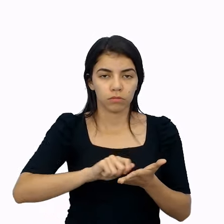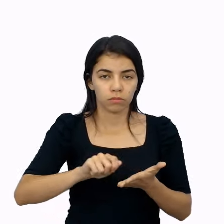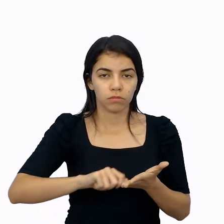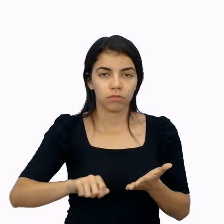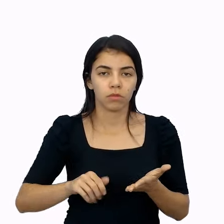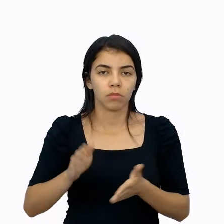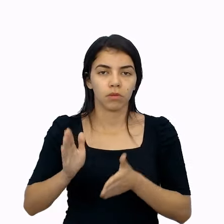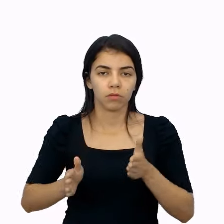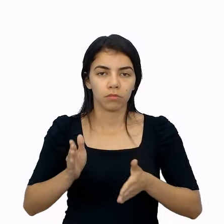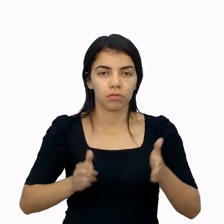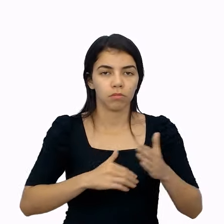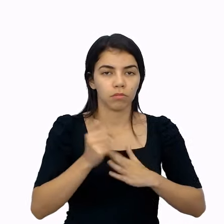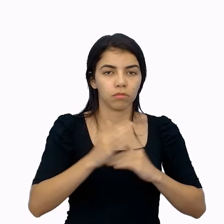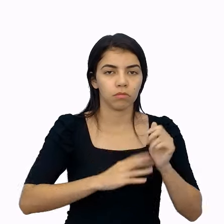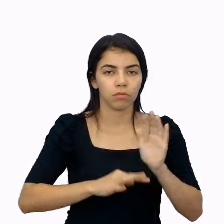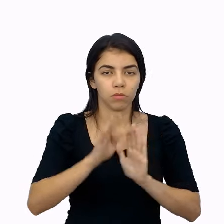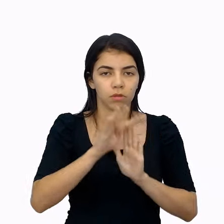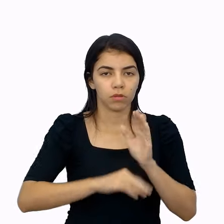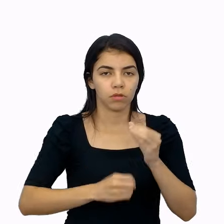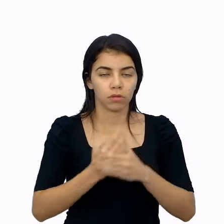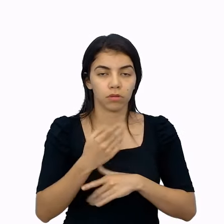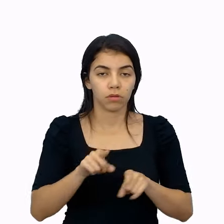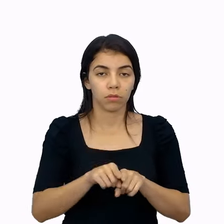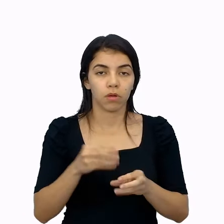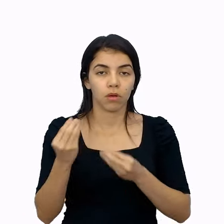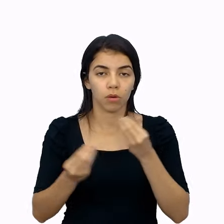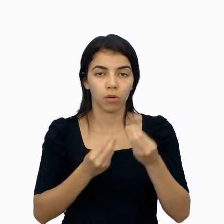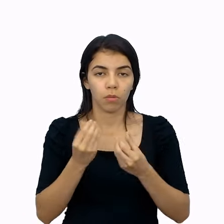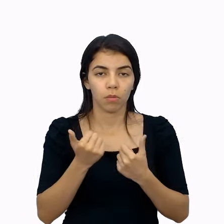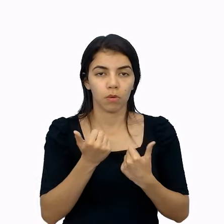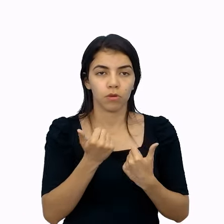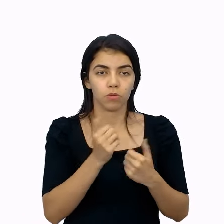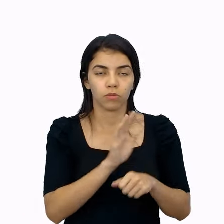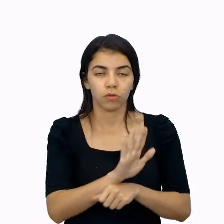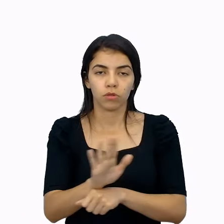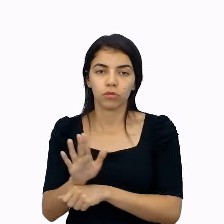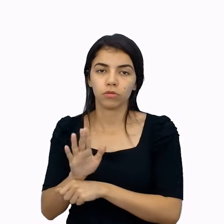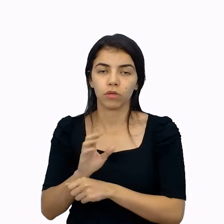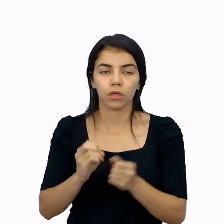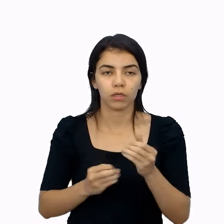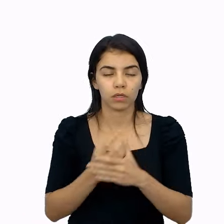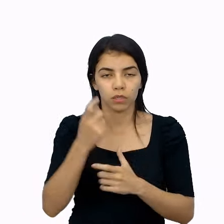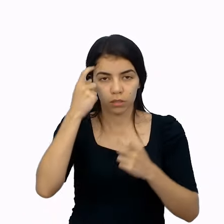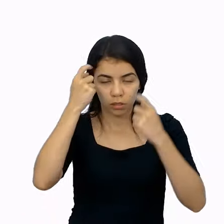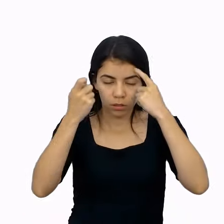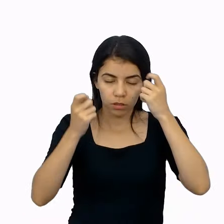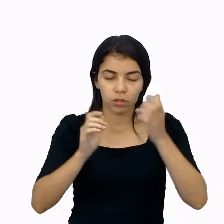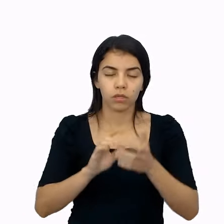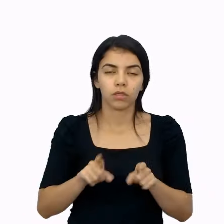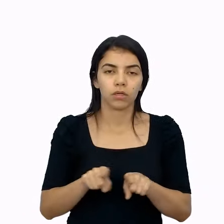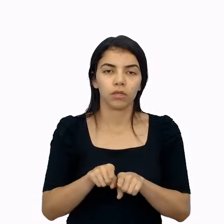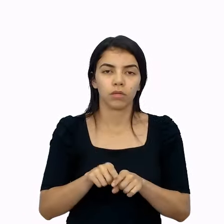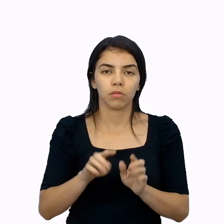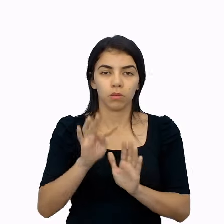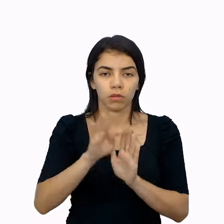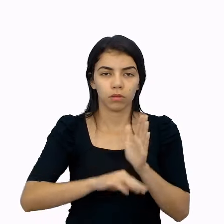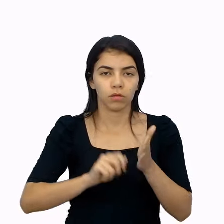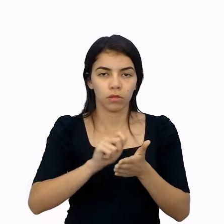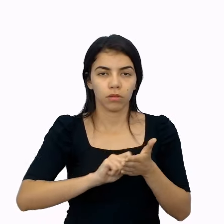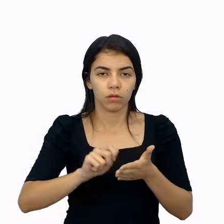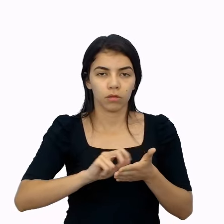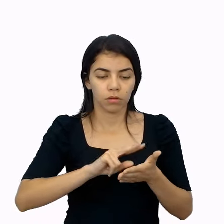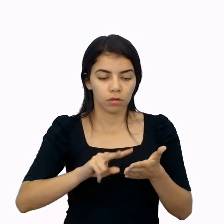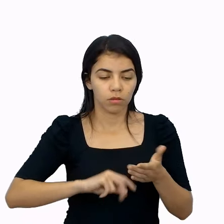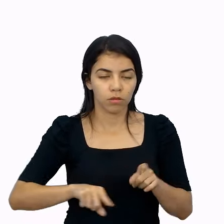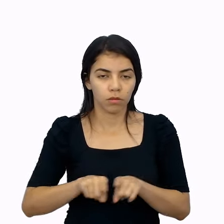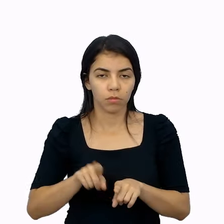etapas operacionais de produção de texto, o que eu posso fazer para criar e melhorar esses espaços, né, de leitura e de escrita,